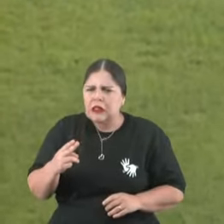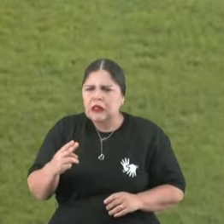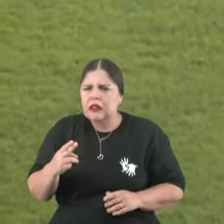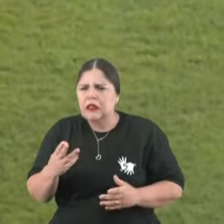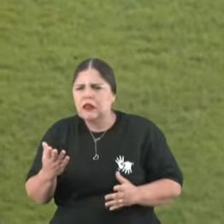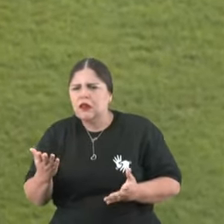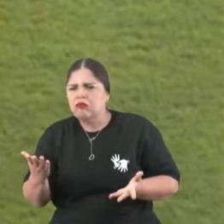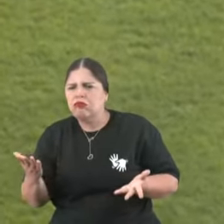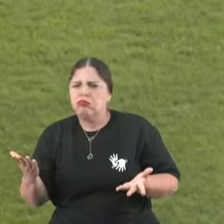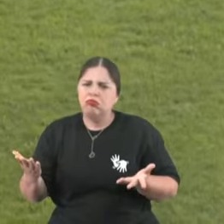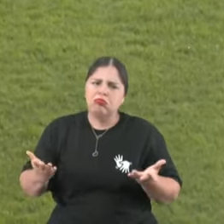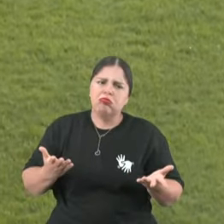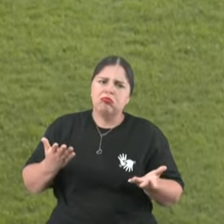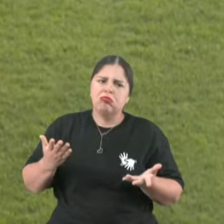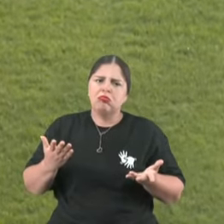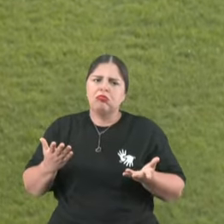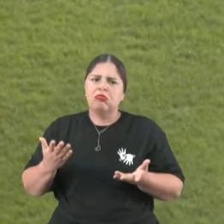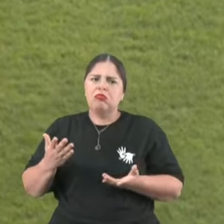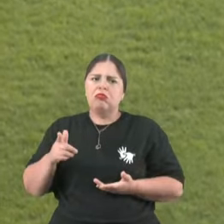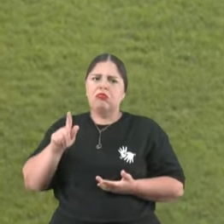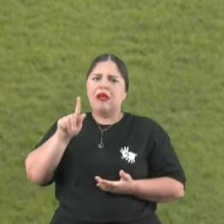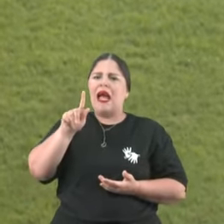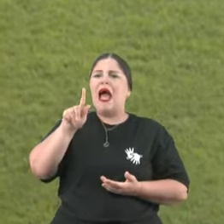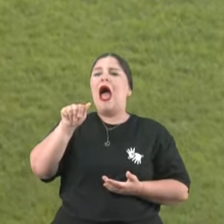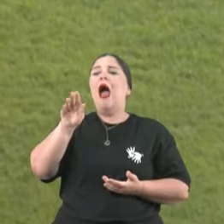É o que? O Gabriel?